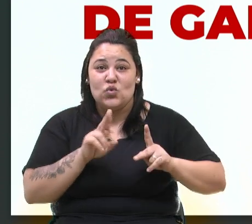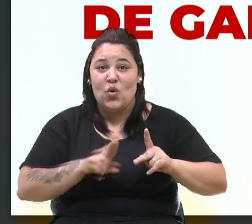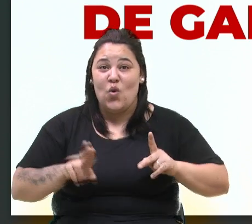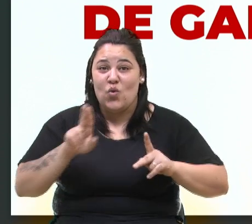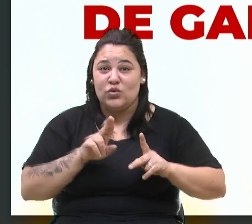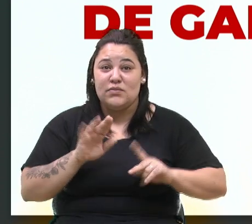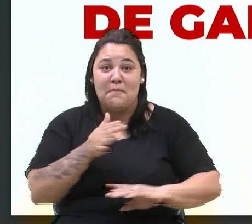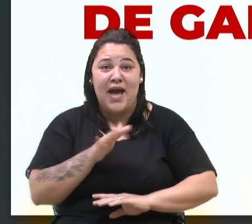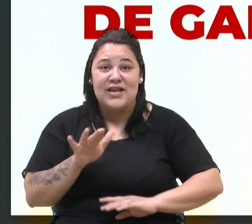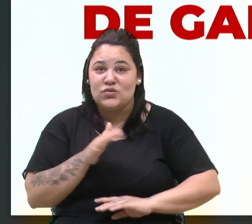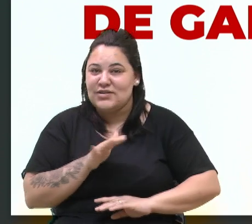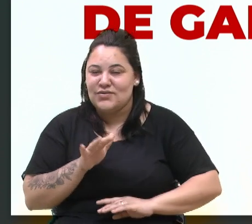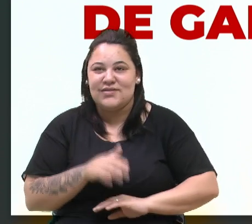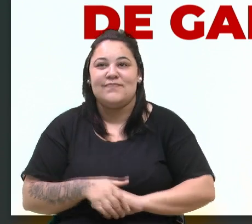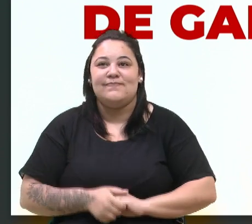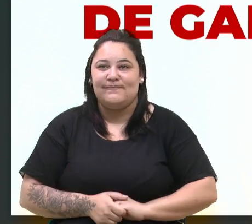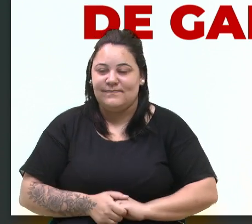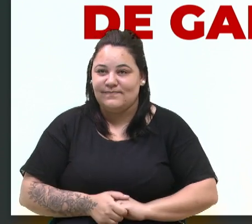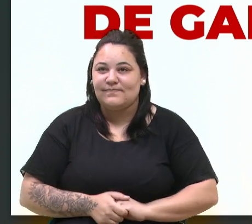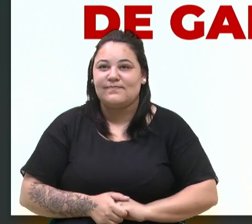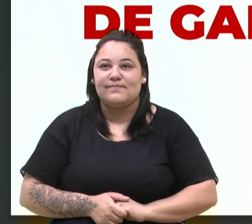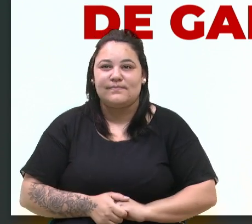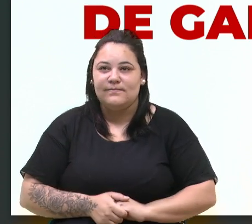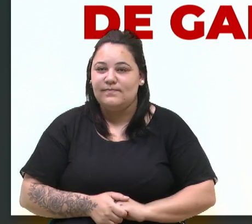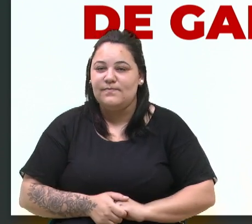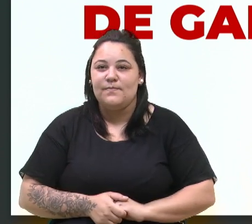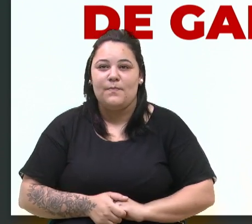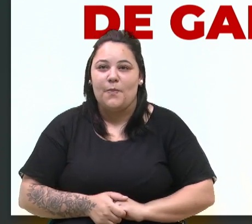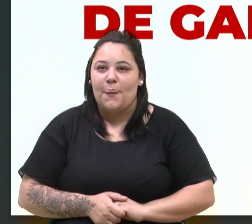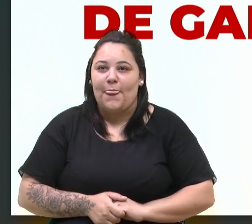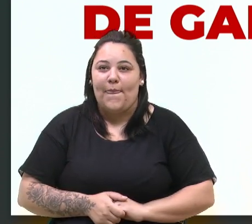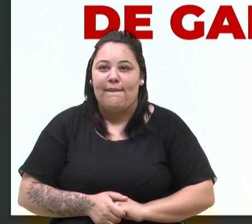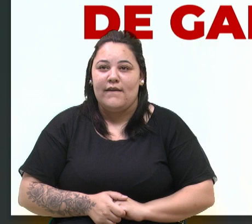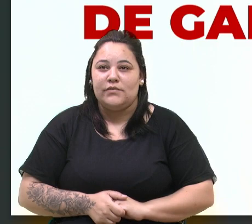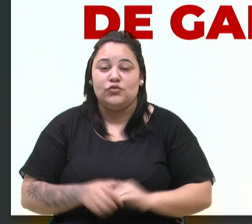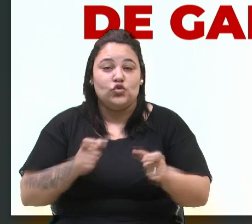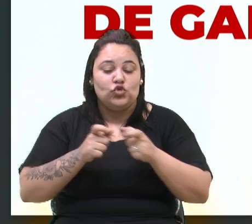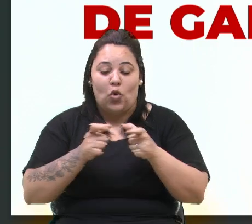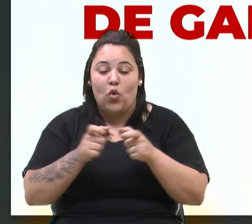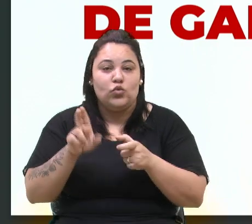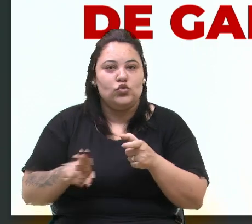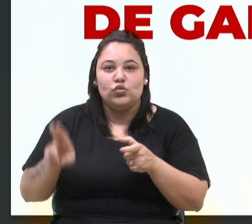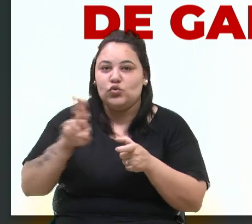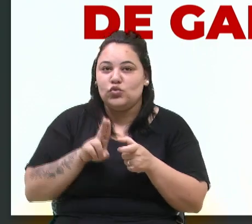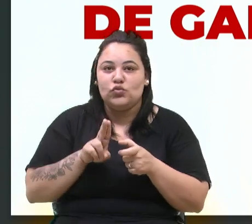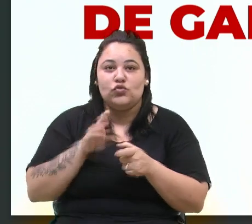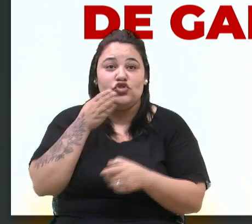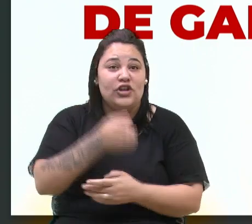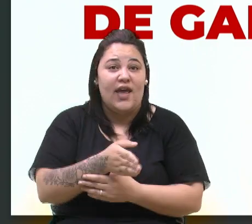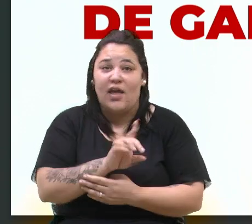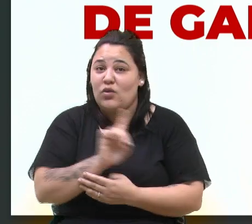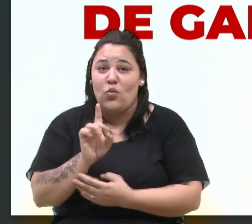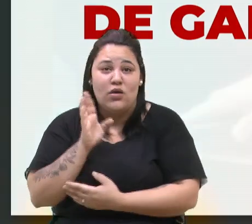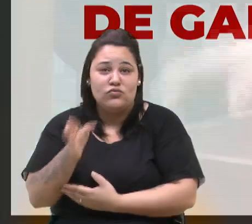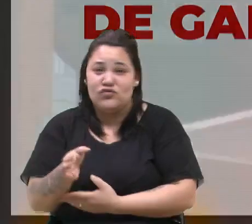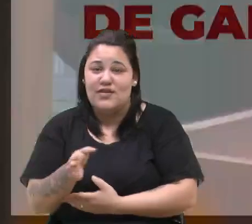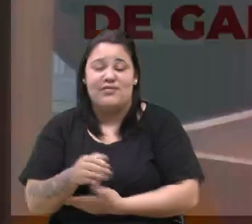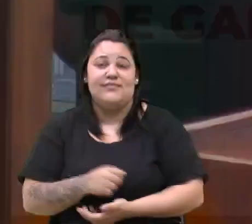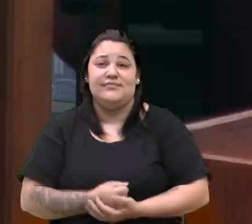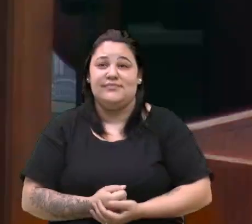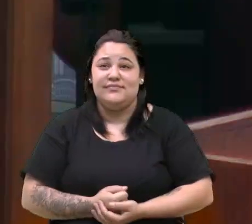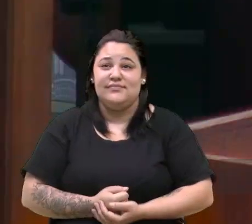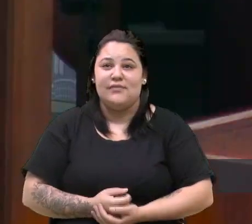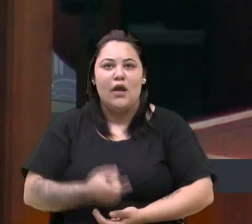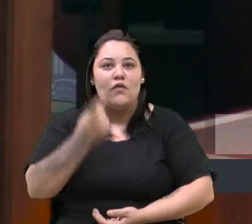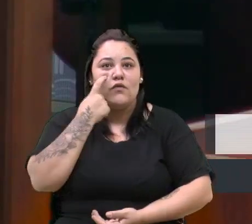desses gamers. Seja na produção, no consumo, direta ou indiretamente.